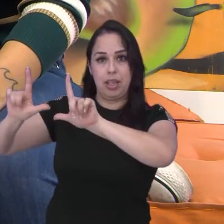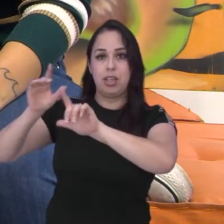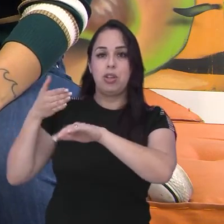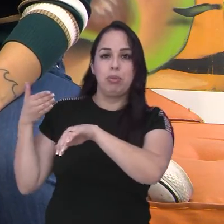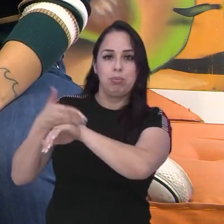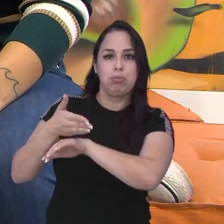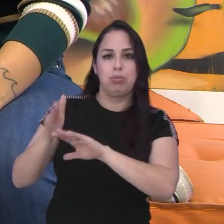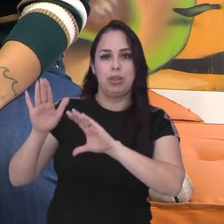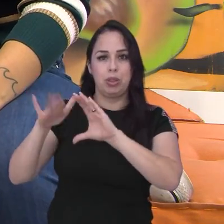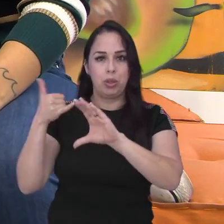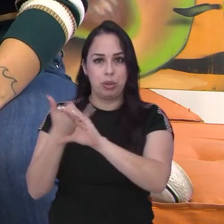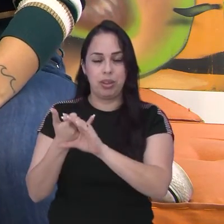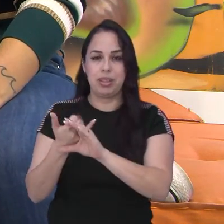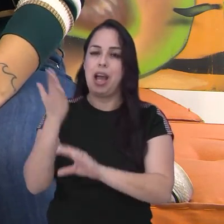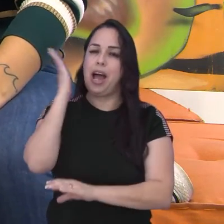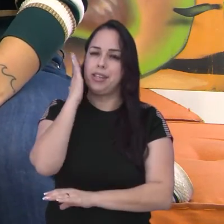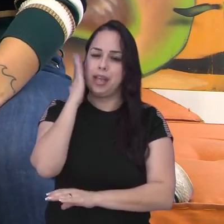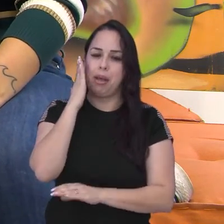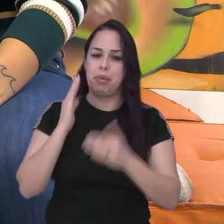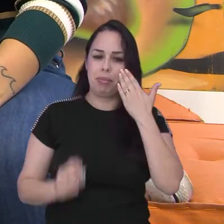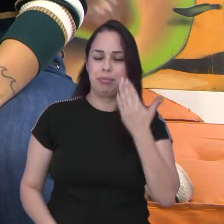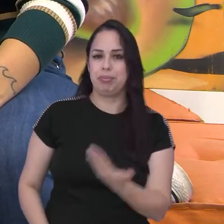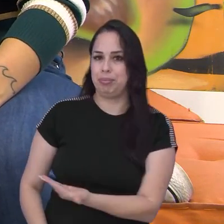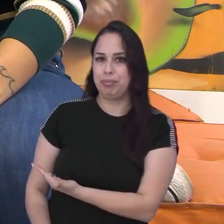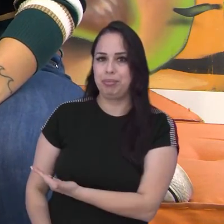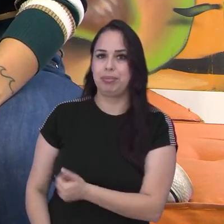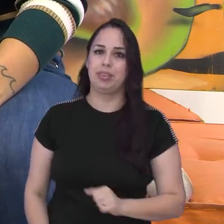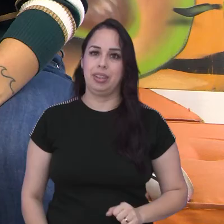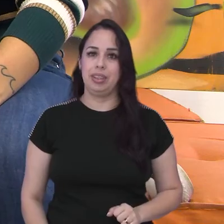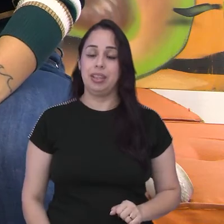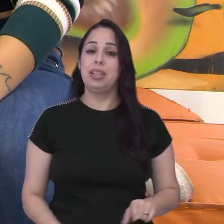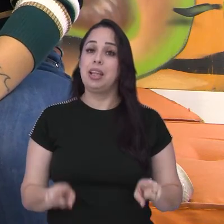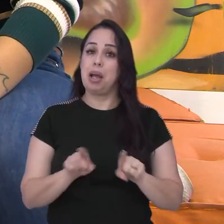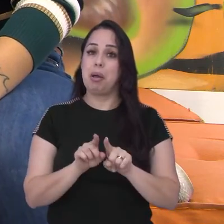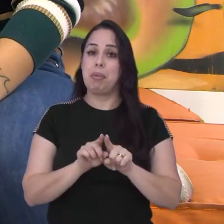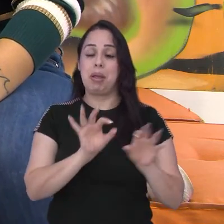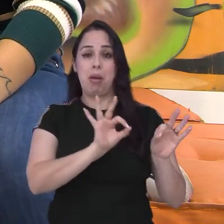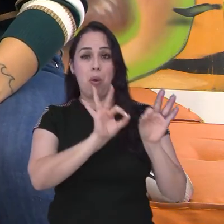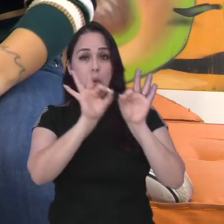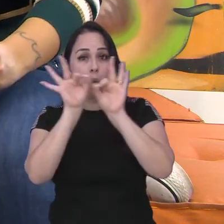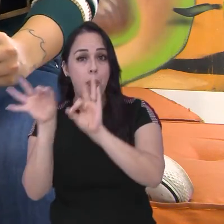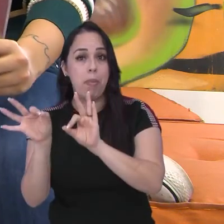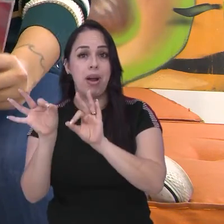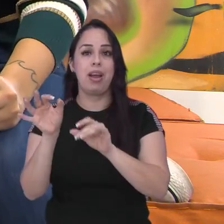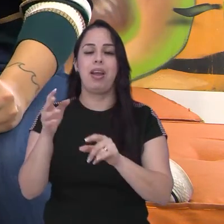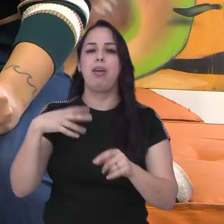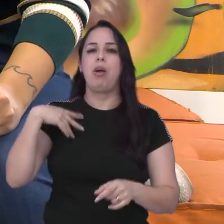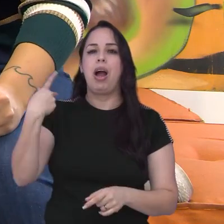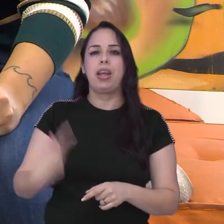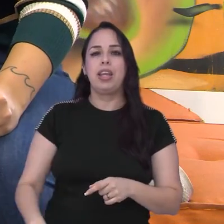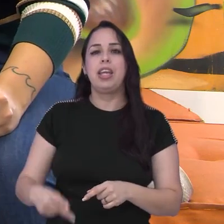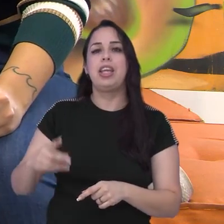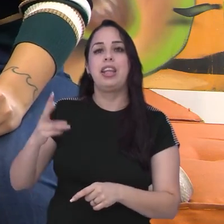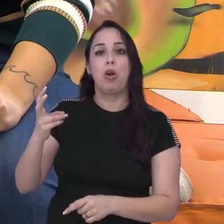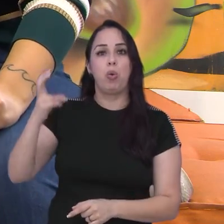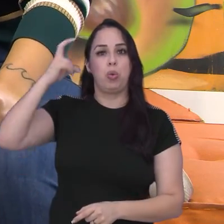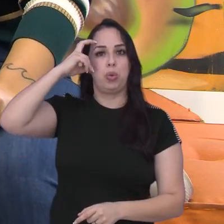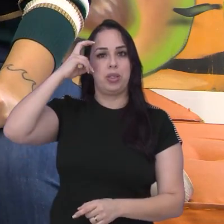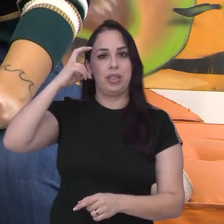só acessar o YouTube da TV Câmara. Já sabe, né? Endereço aqui. E se quiser acompanhar as próximas pautas, a vida cultural daqui de São José dos